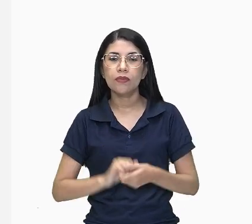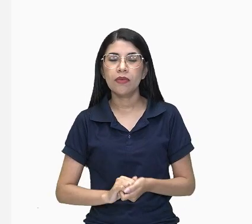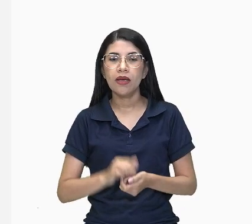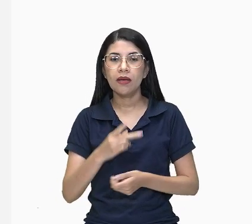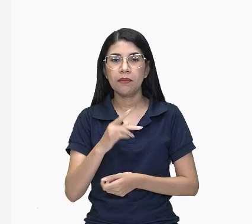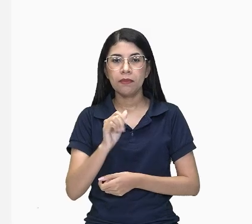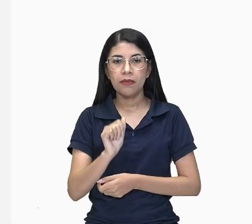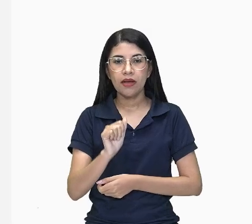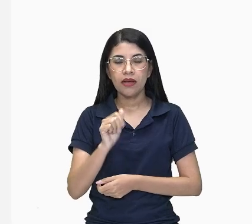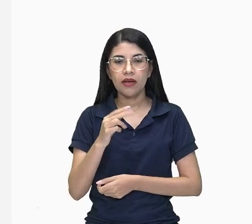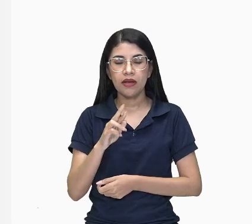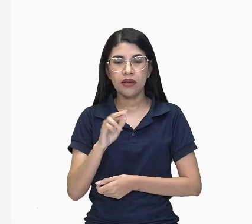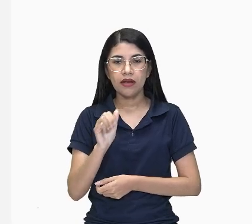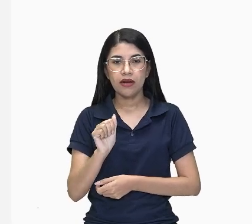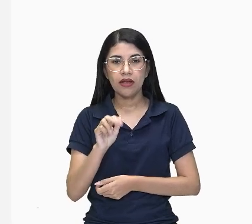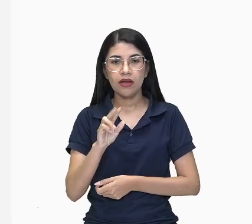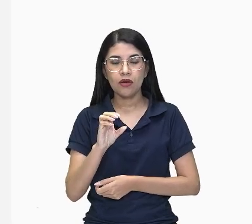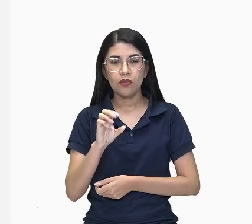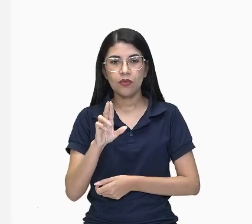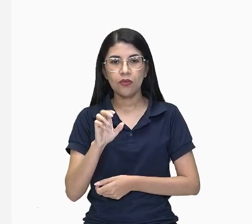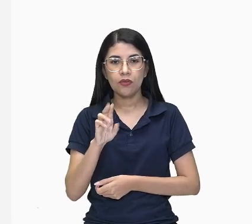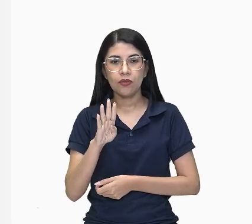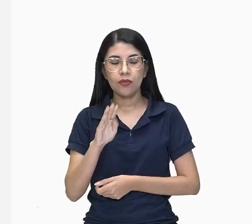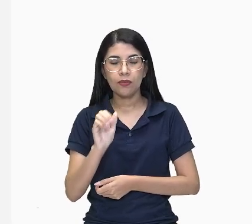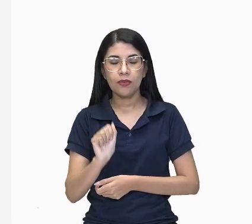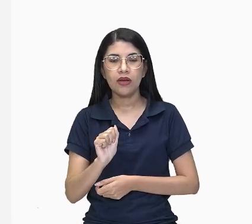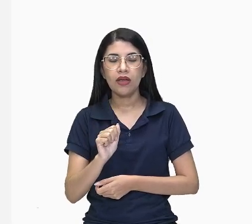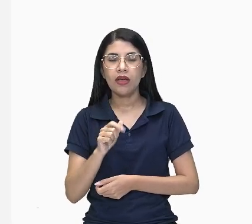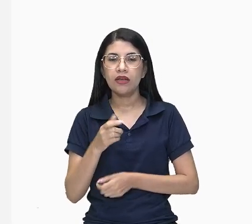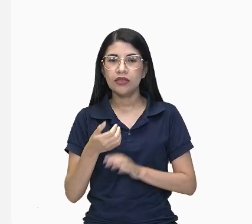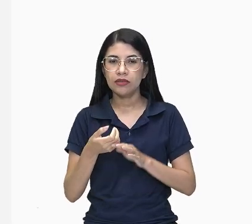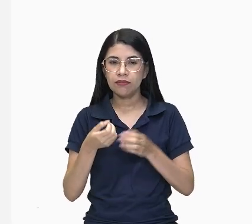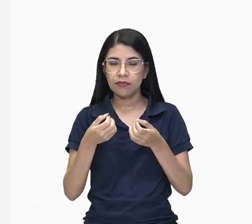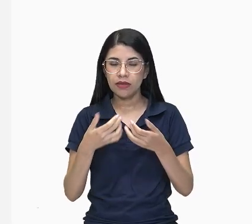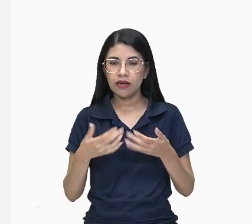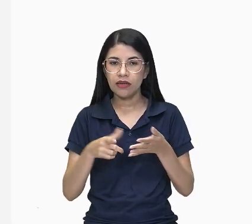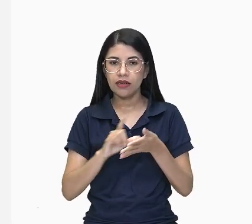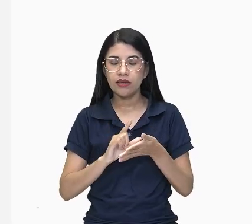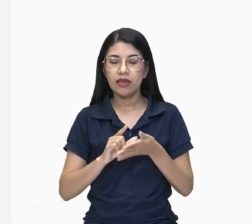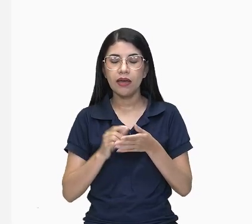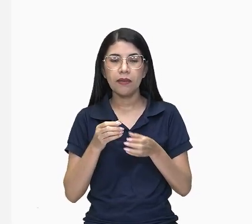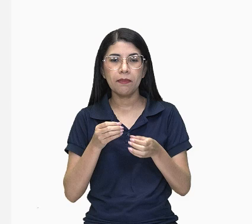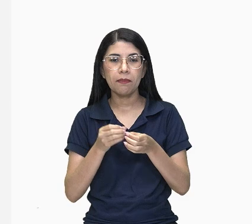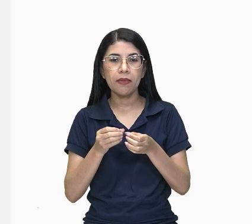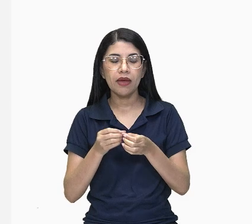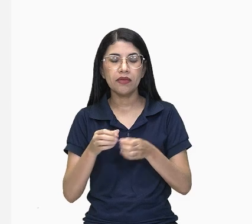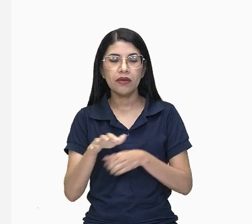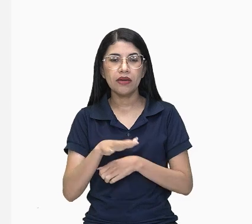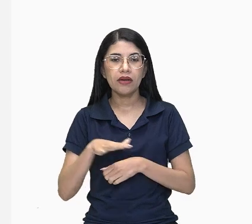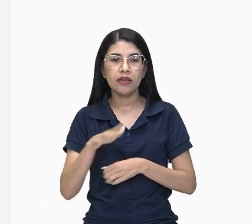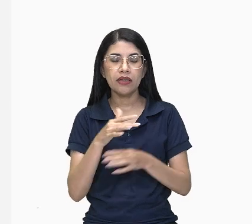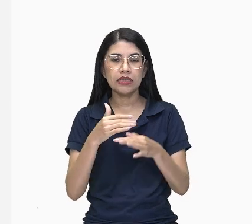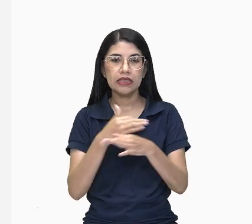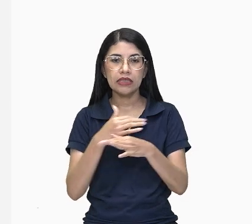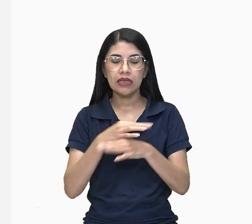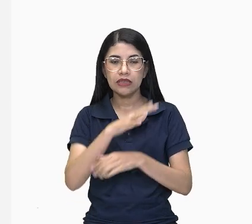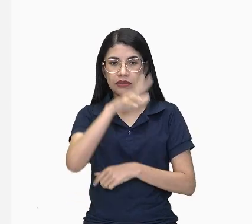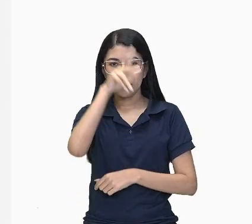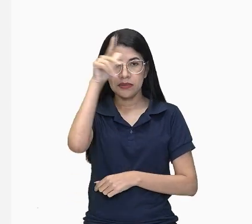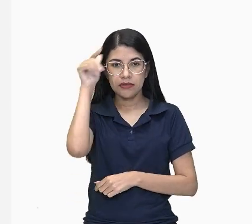Paracoúba, como citei anteriormente, que é um canal que fica na frente da cidade de Manaus. Então, aí nós